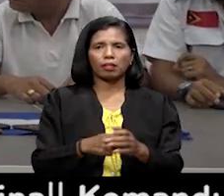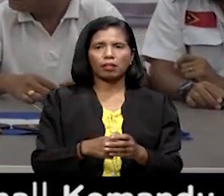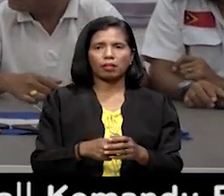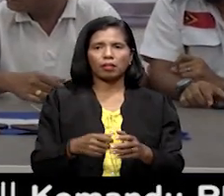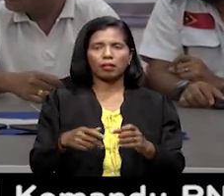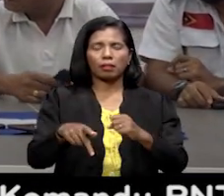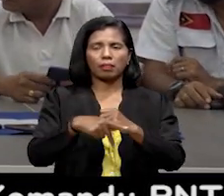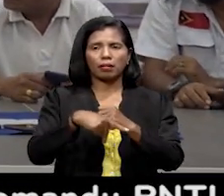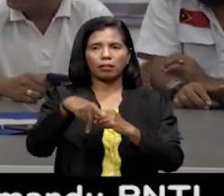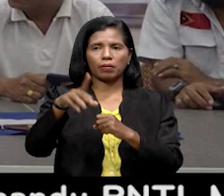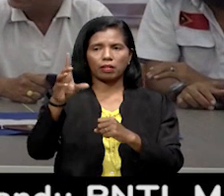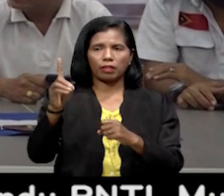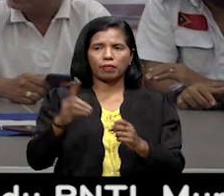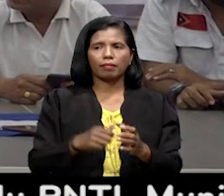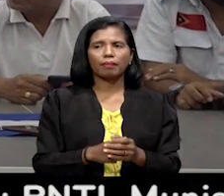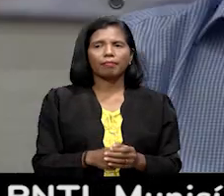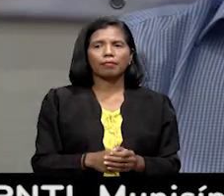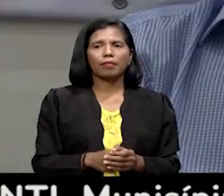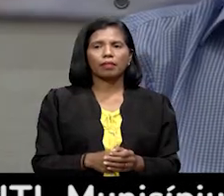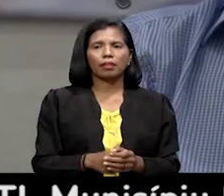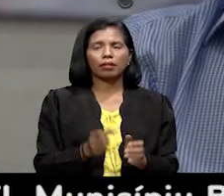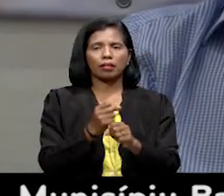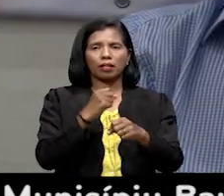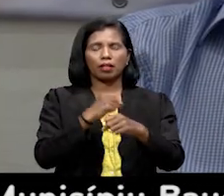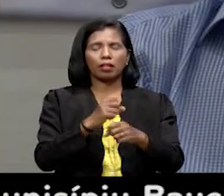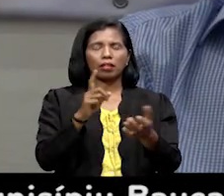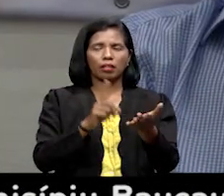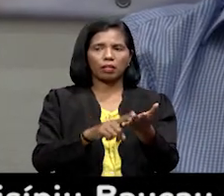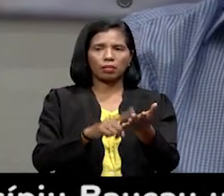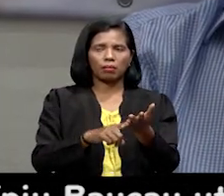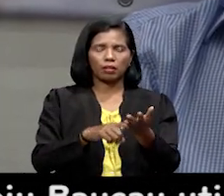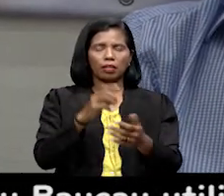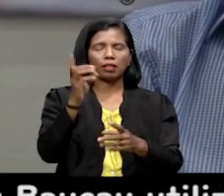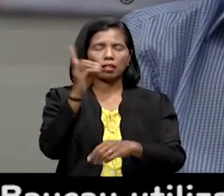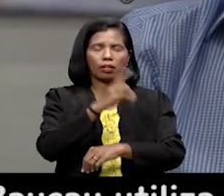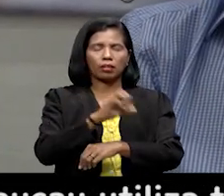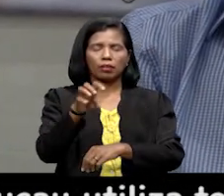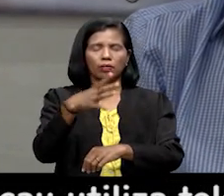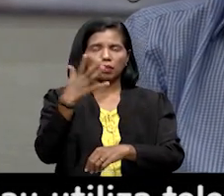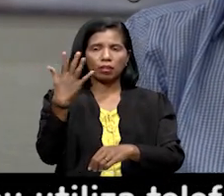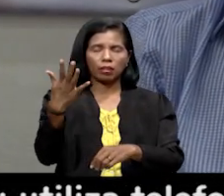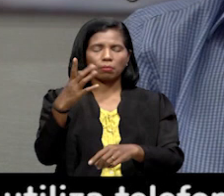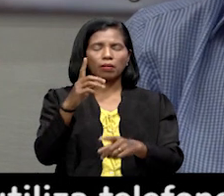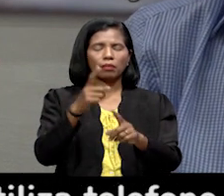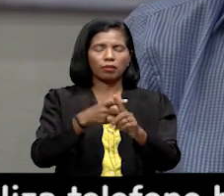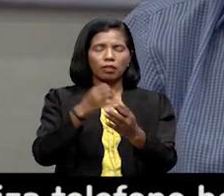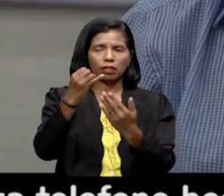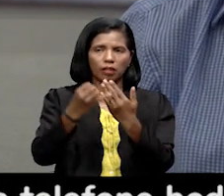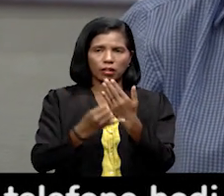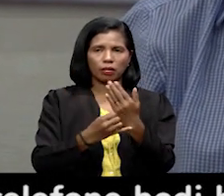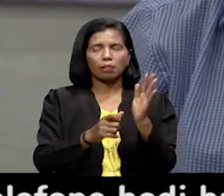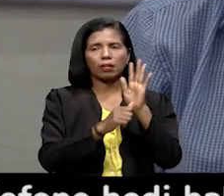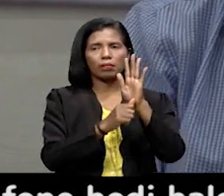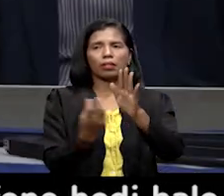democrático kandidato nengroane se rala o debate iha loran sanusin lima fulanzaneiro tinane hude apresenta sirne visão